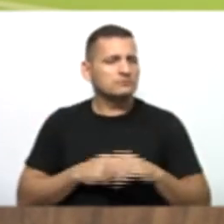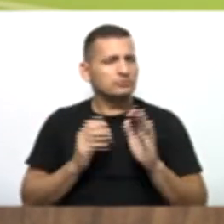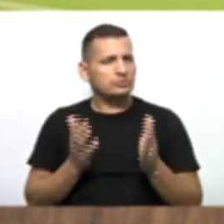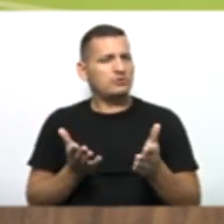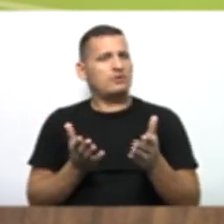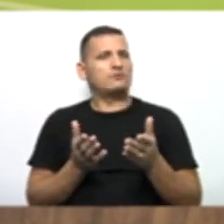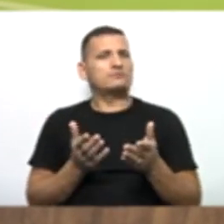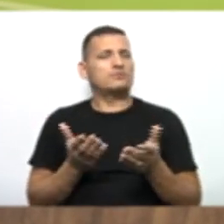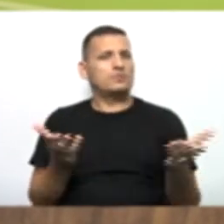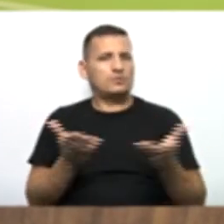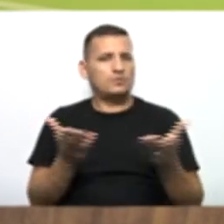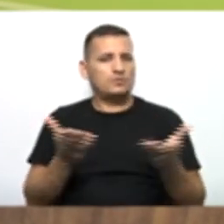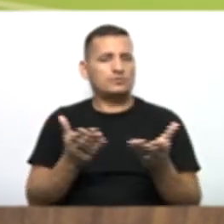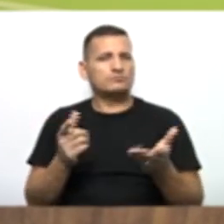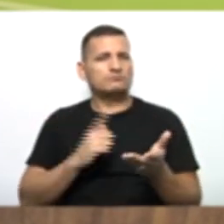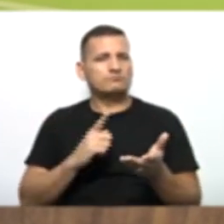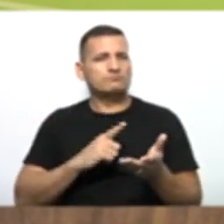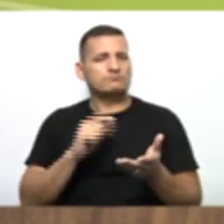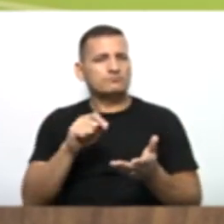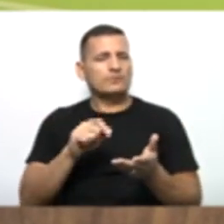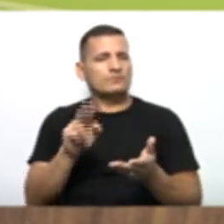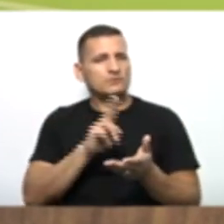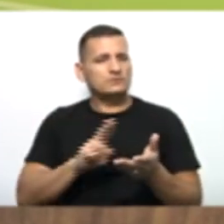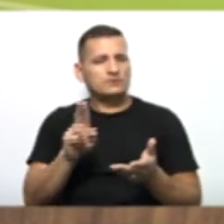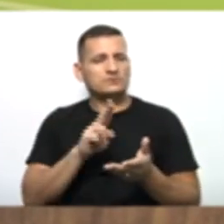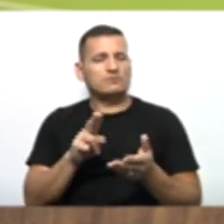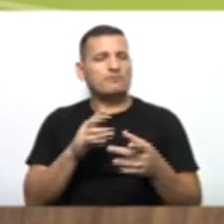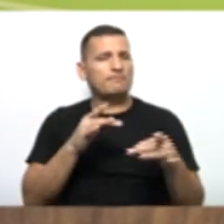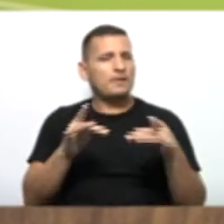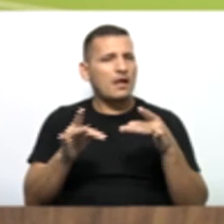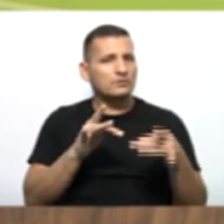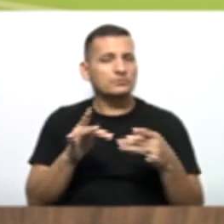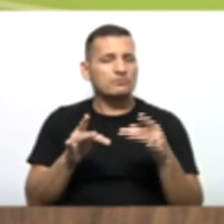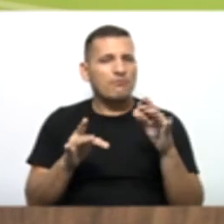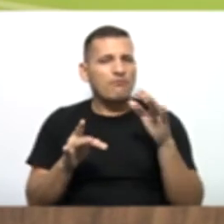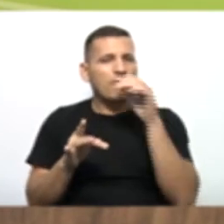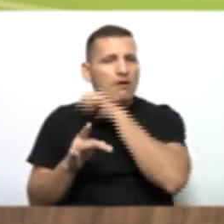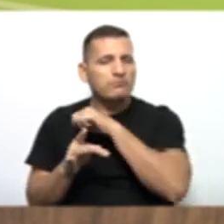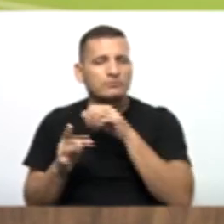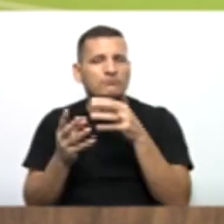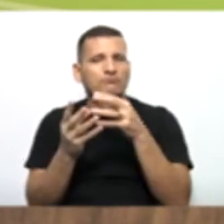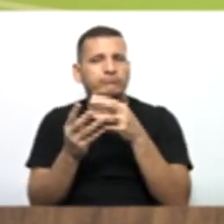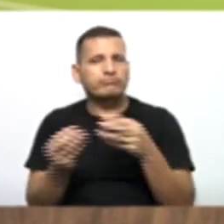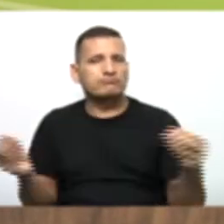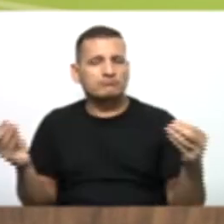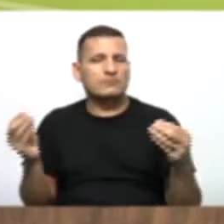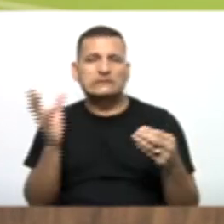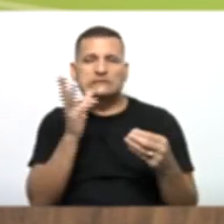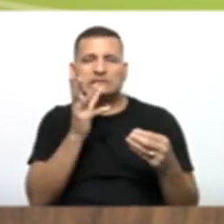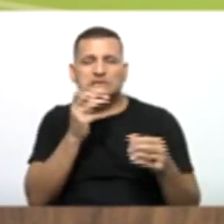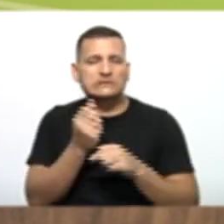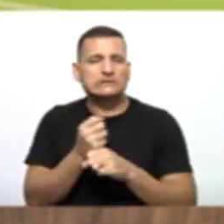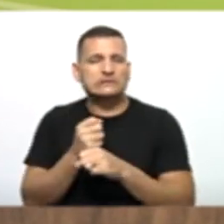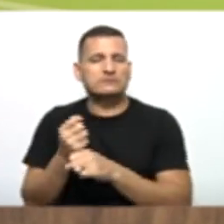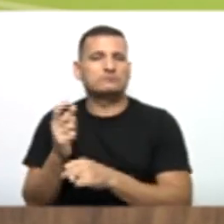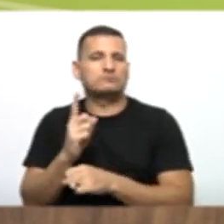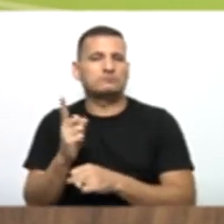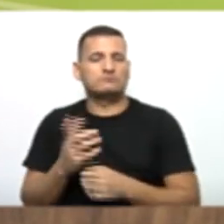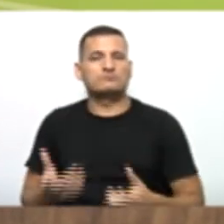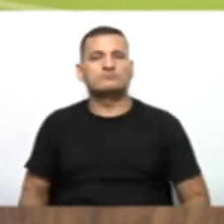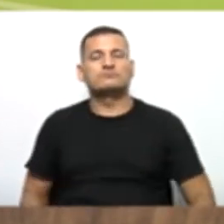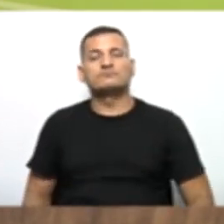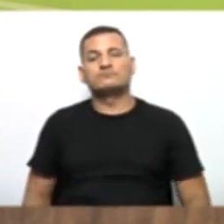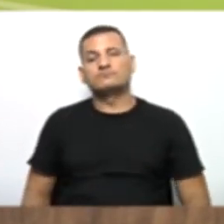tivesse em larga escala a utilização de plásticos que não demorassem 100, 200, 300 anos para se decompor no meio